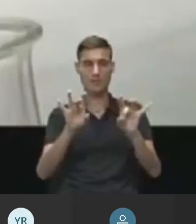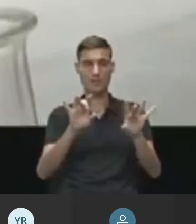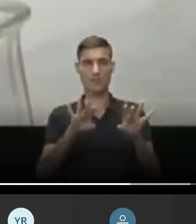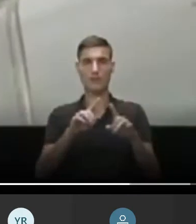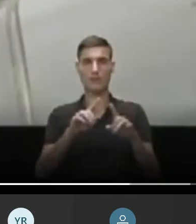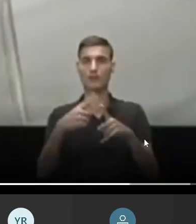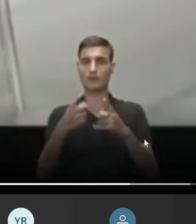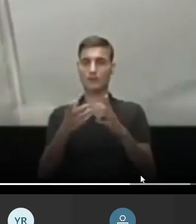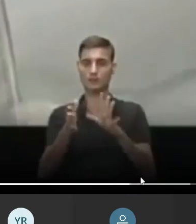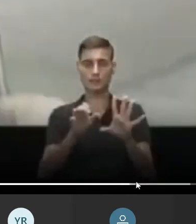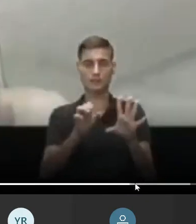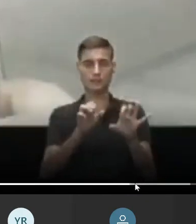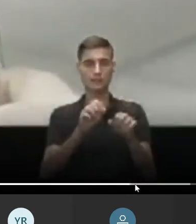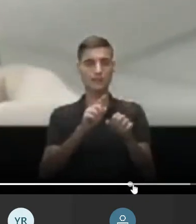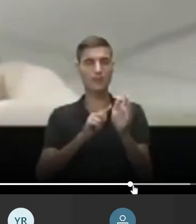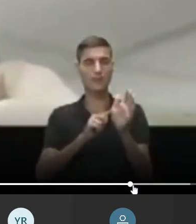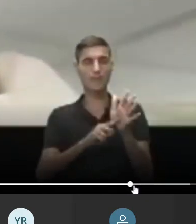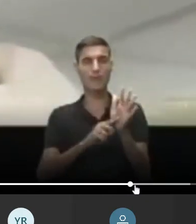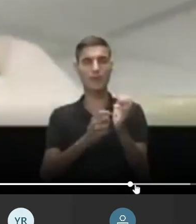parte aquosa.